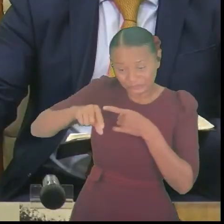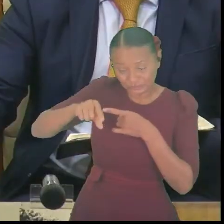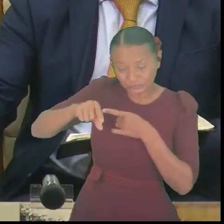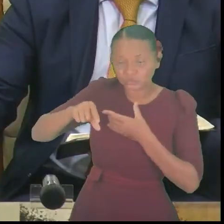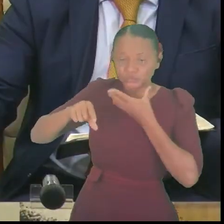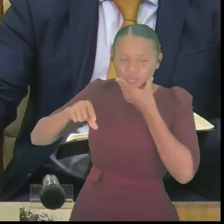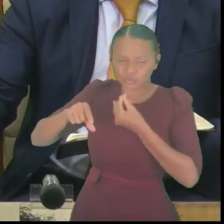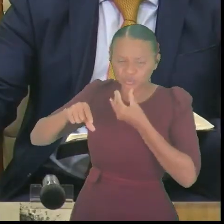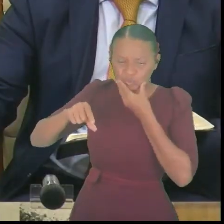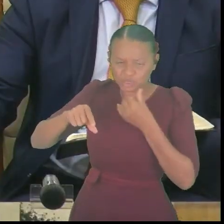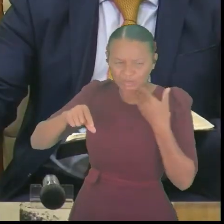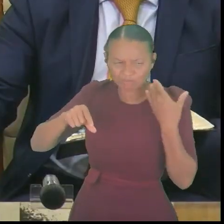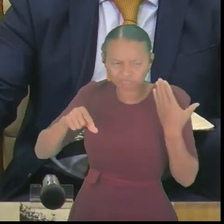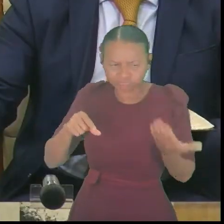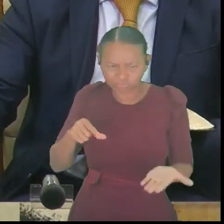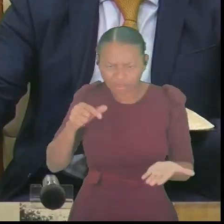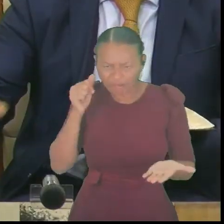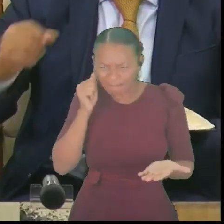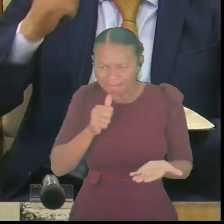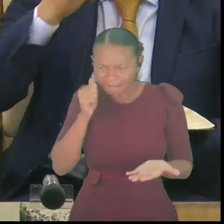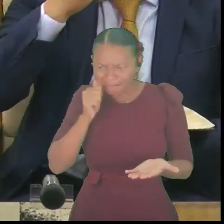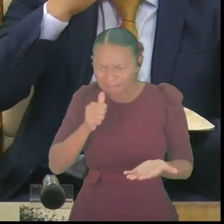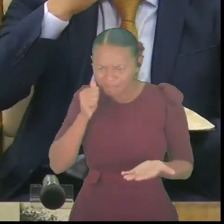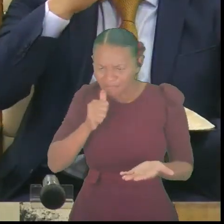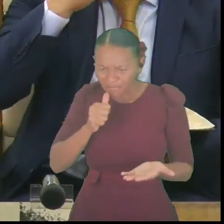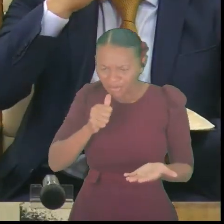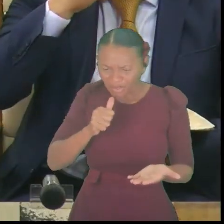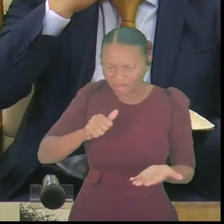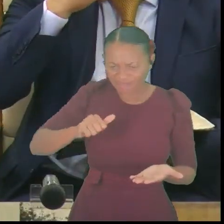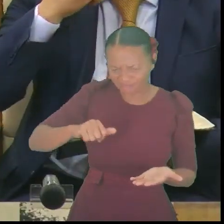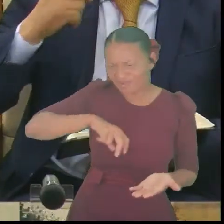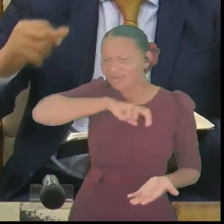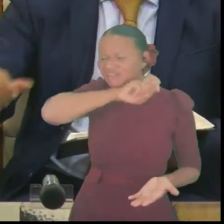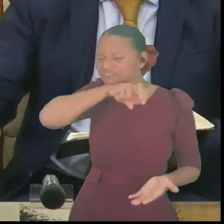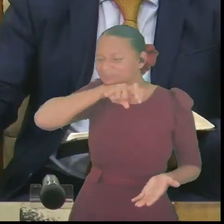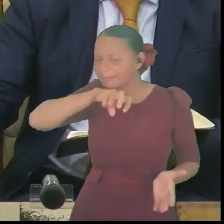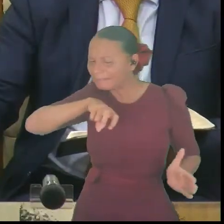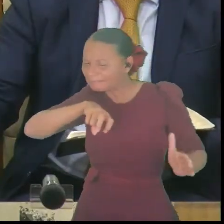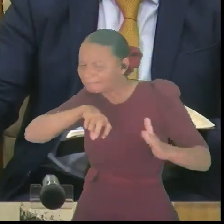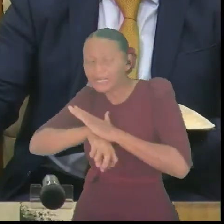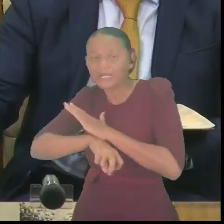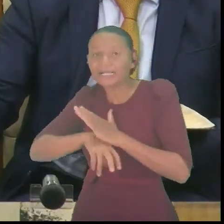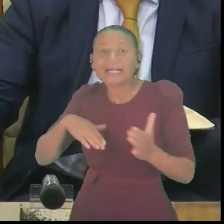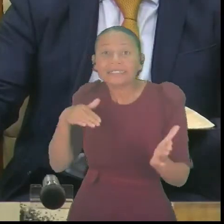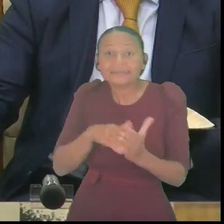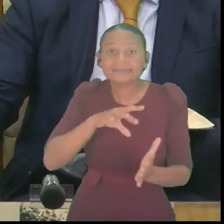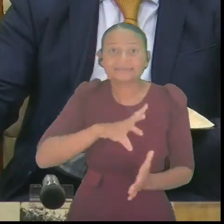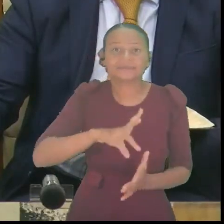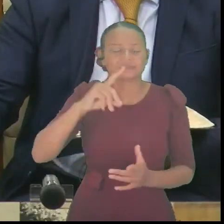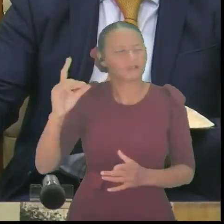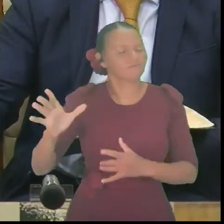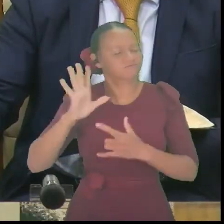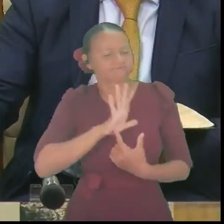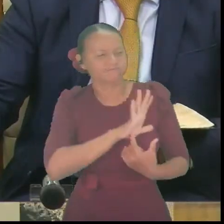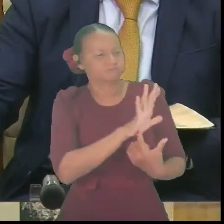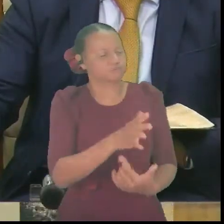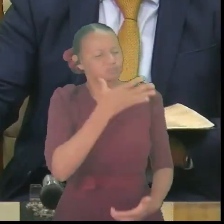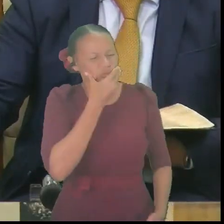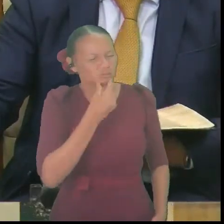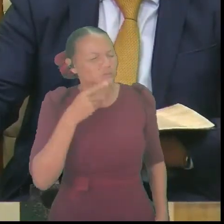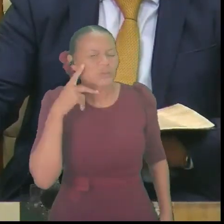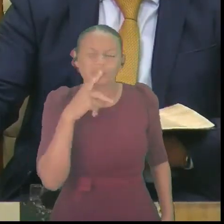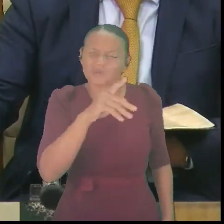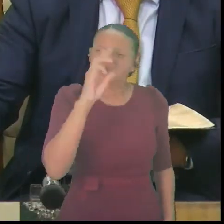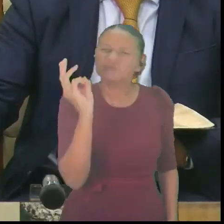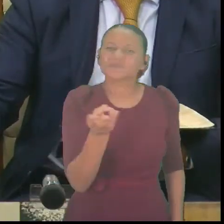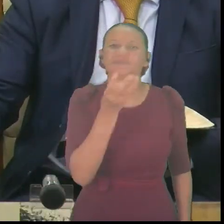ser da semente da mulher que alguém vai pisar a cabeça da serpente? Até que um dia Deus revelou ao profeta Isaías